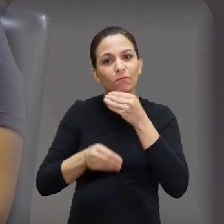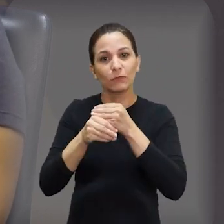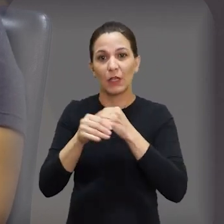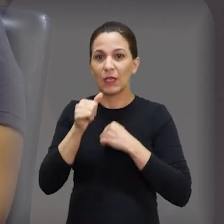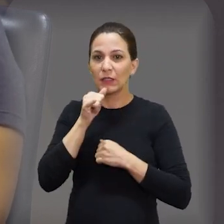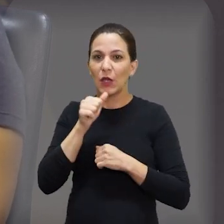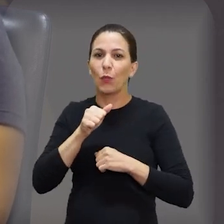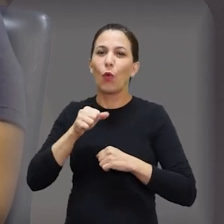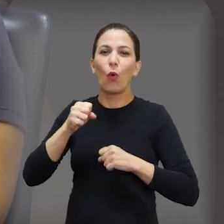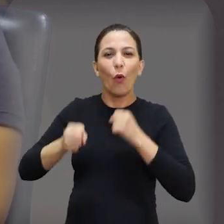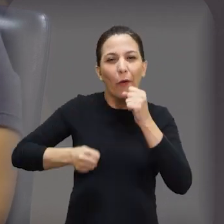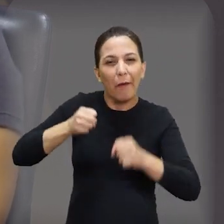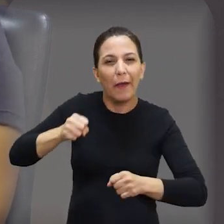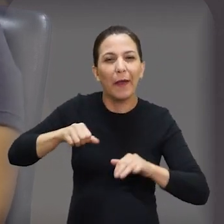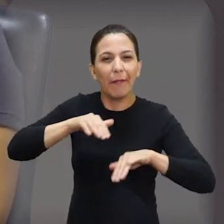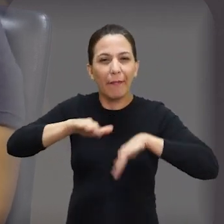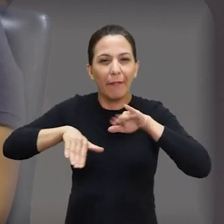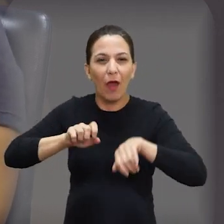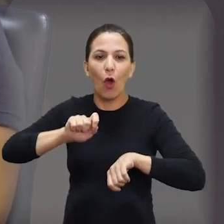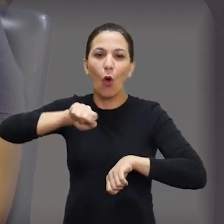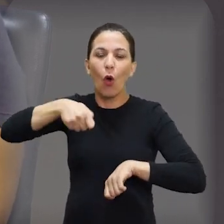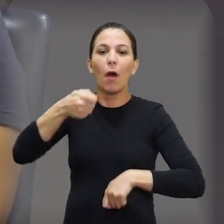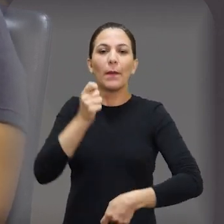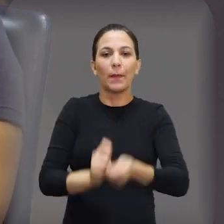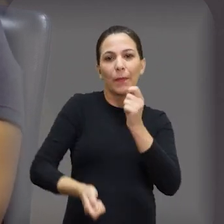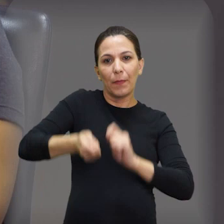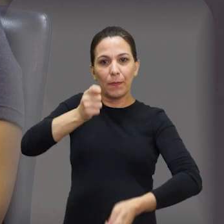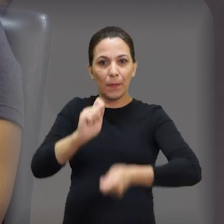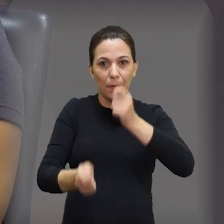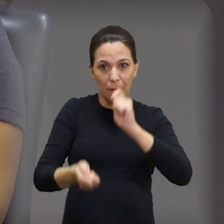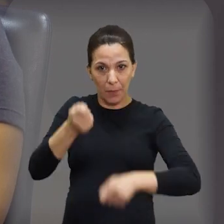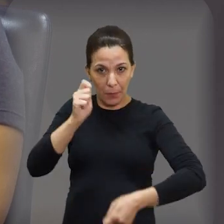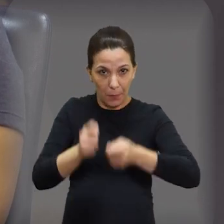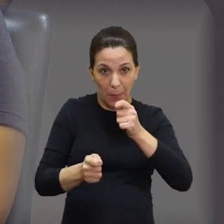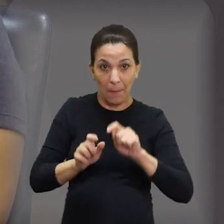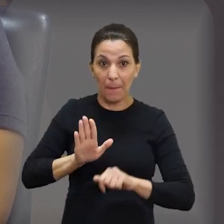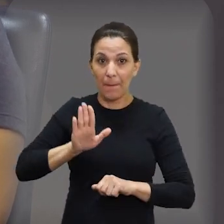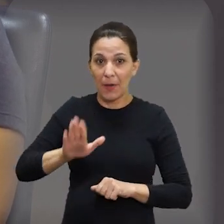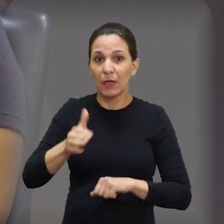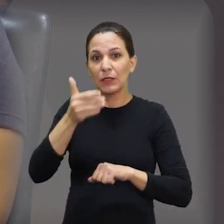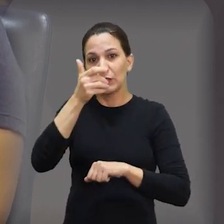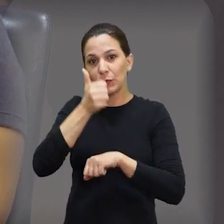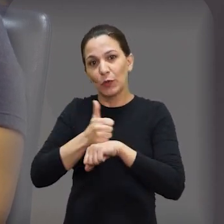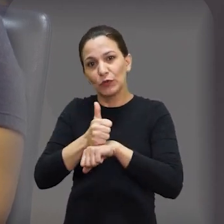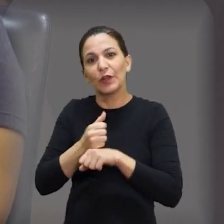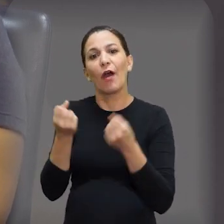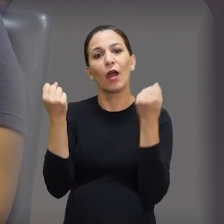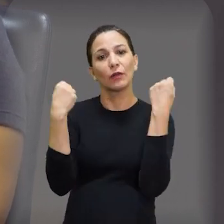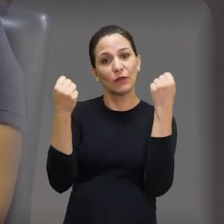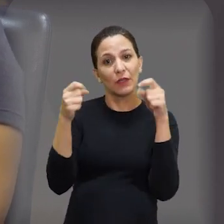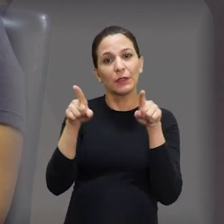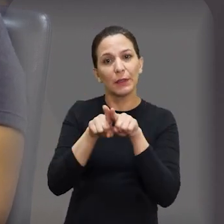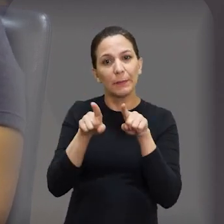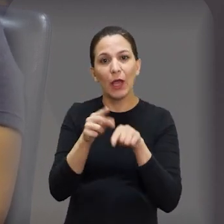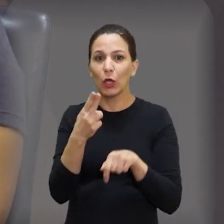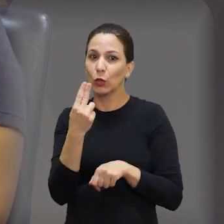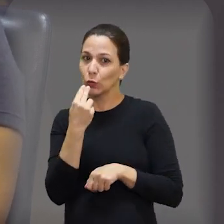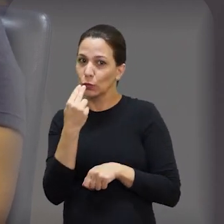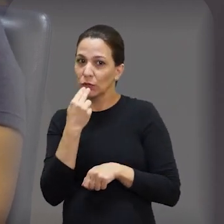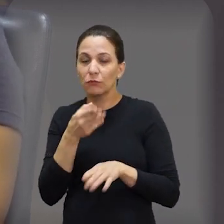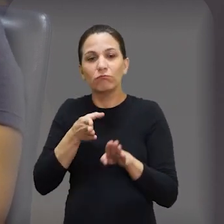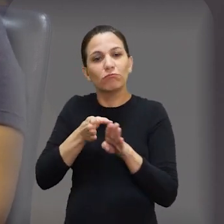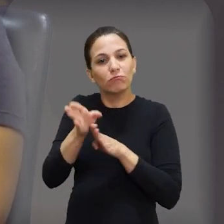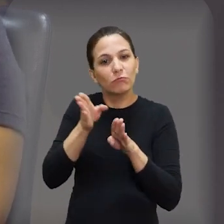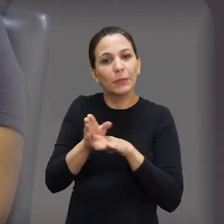ou um treinamento funcional ou algo assim orientado, e também a orientação nutricional, porque assim ele também